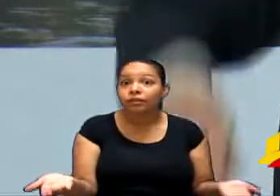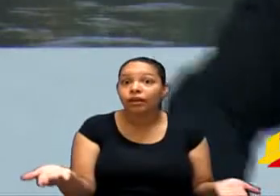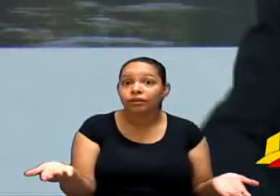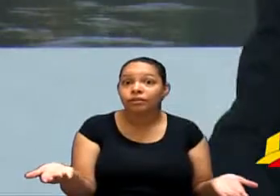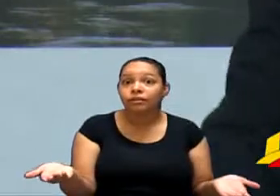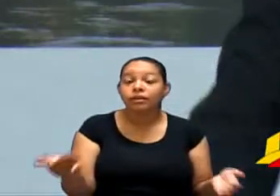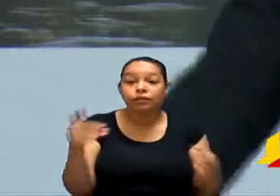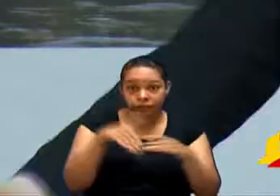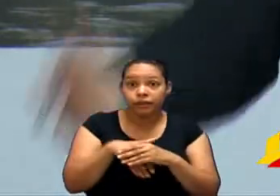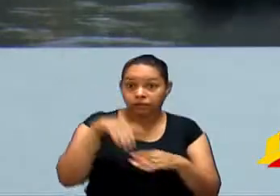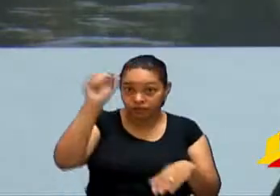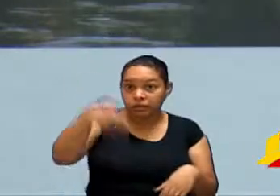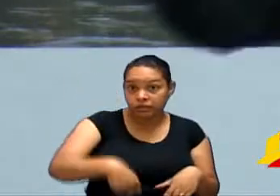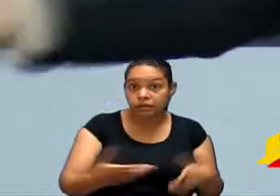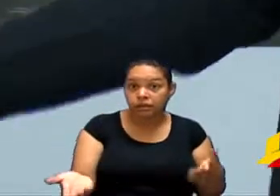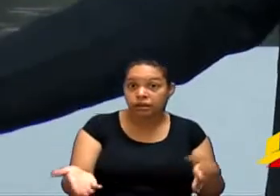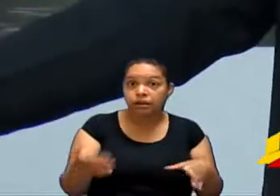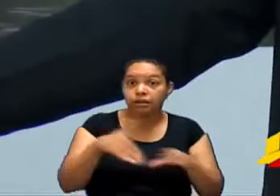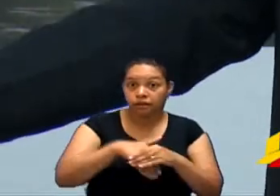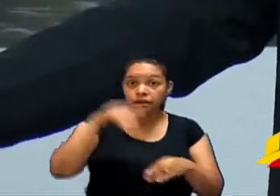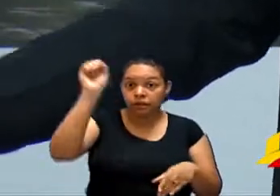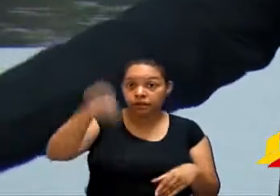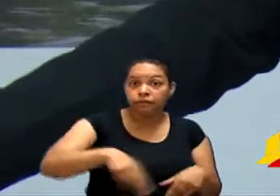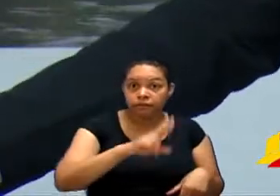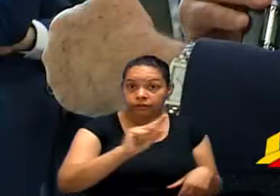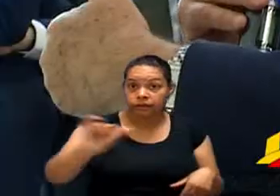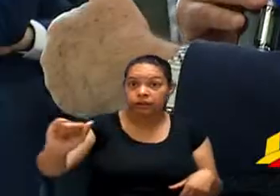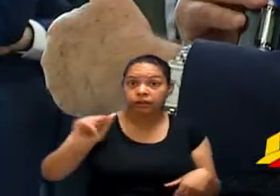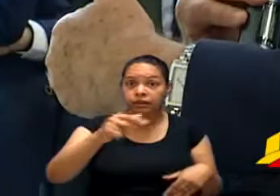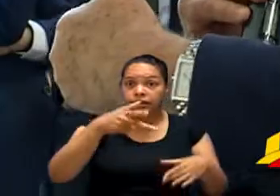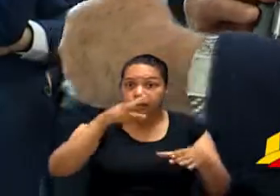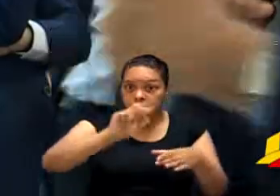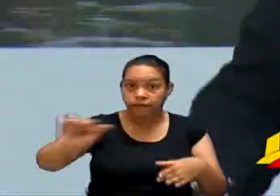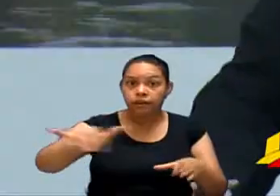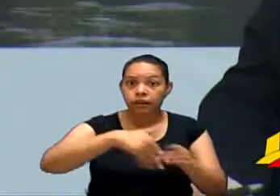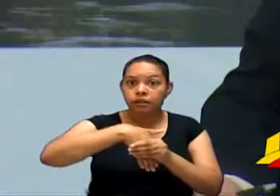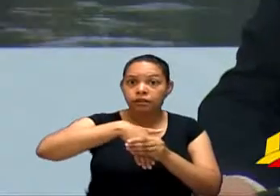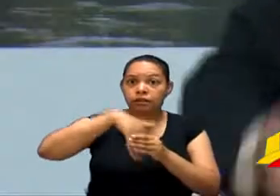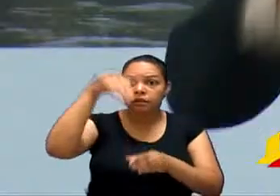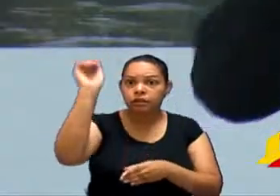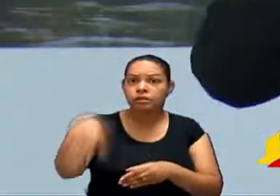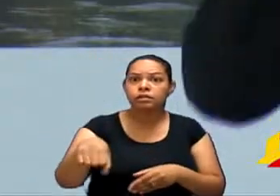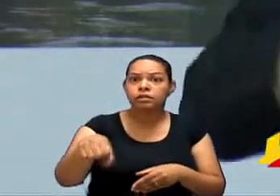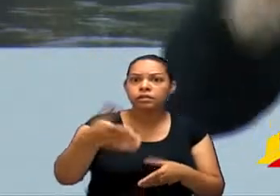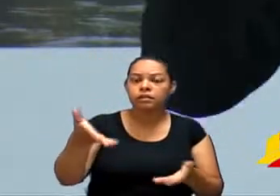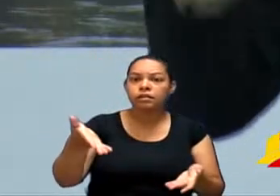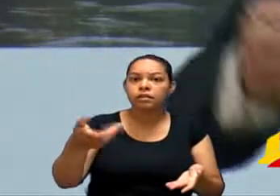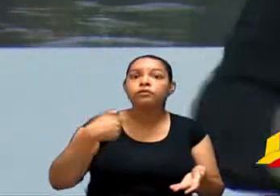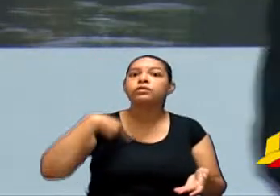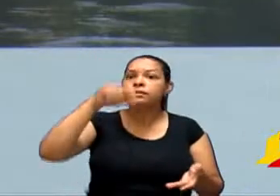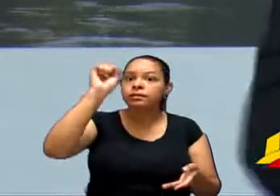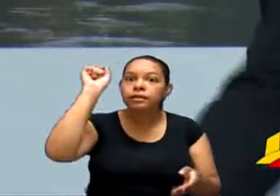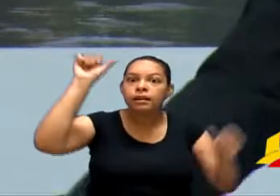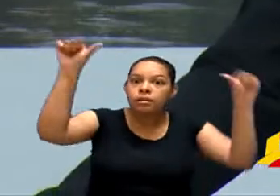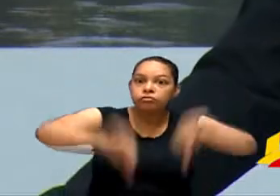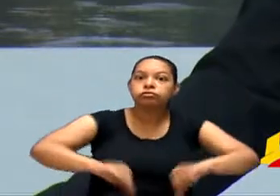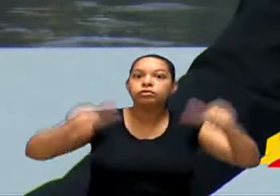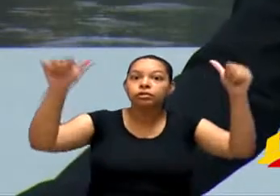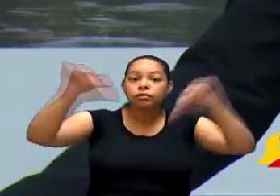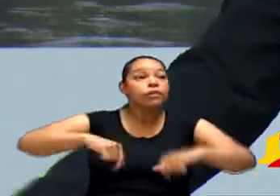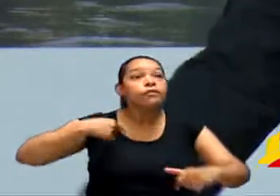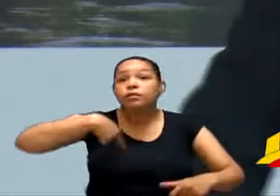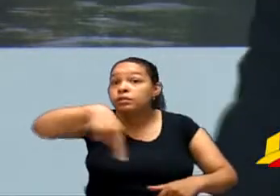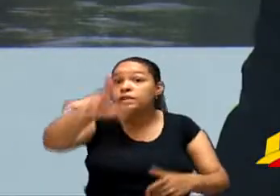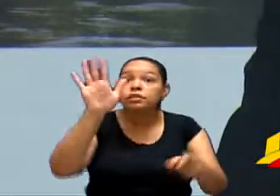mas aí é uma decisão é mas é uma decisão do vereador mais uma vez a impressão que vocês não quer ajudar